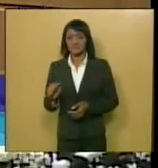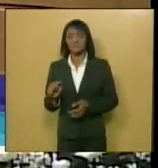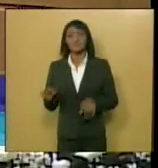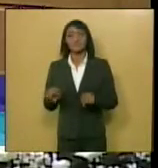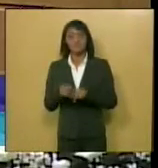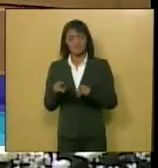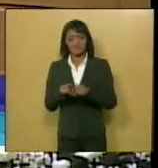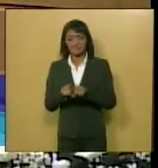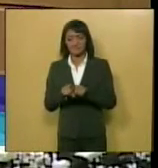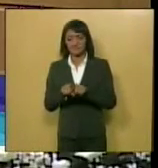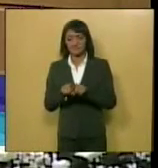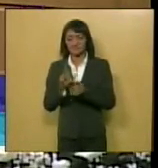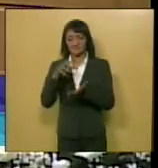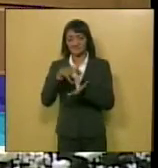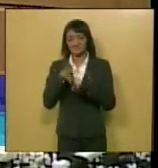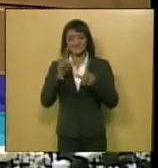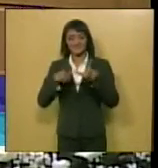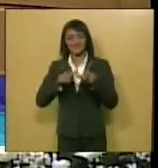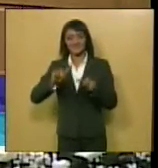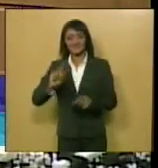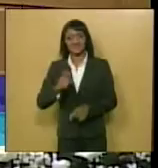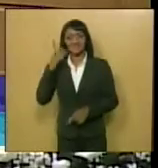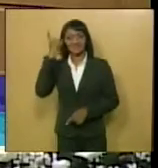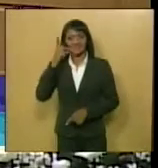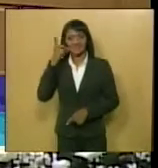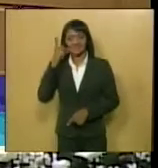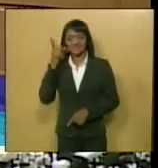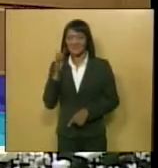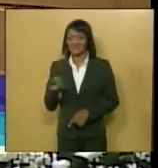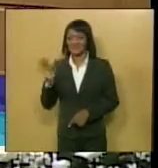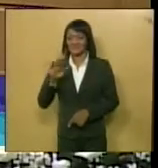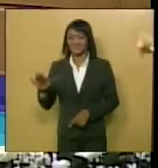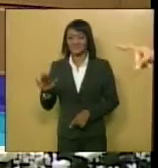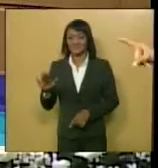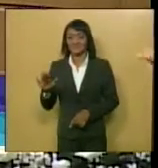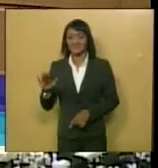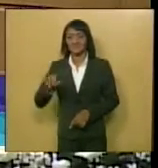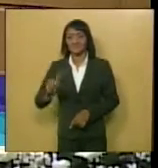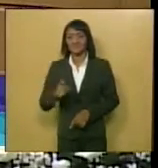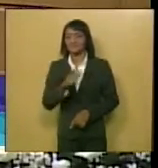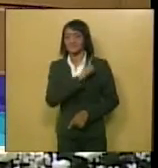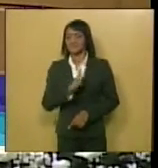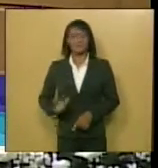e ex-deputado federal e ex-governador do Amapá,